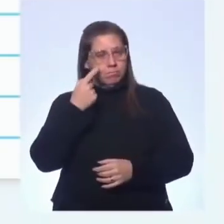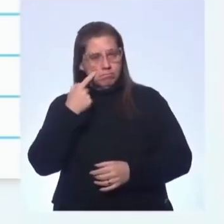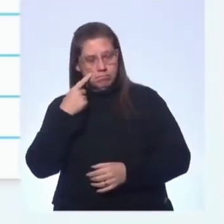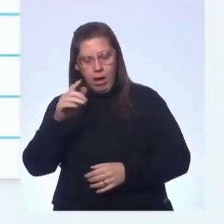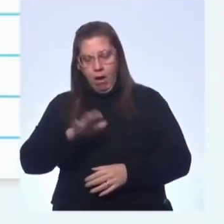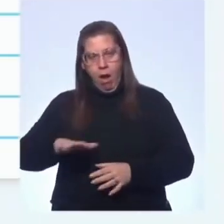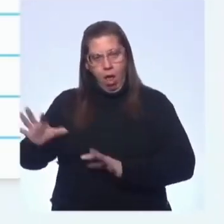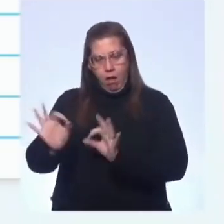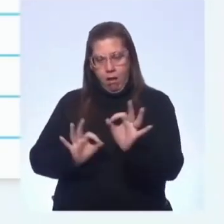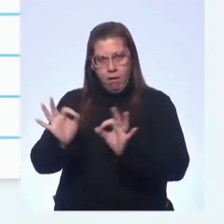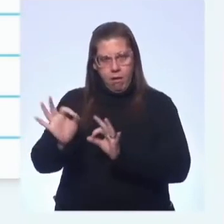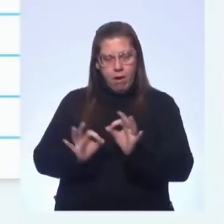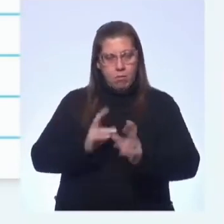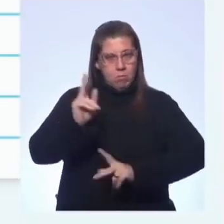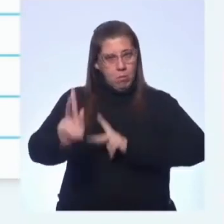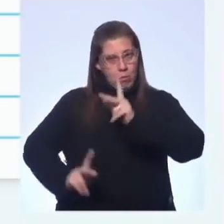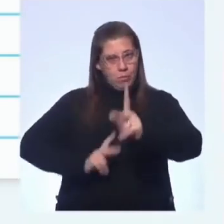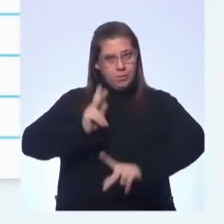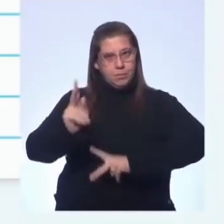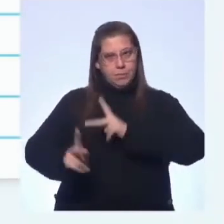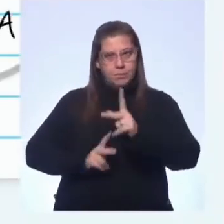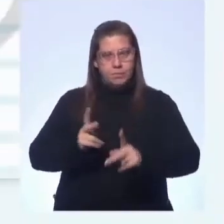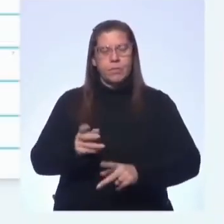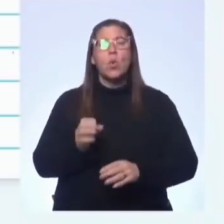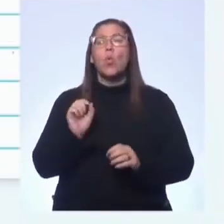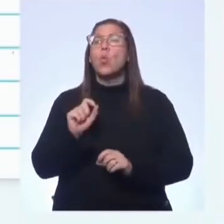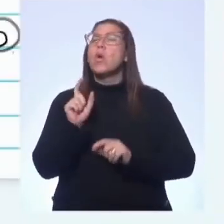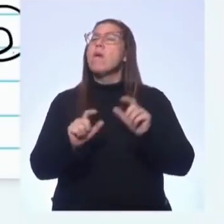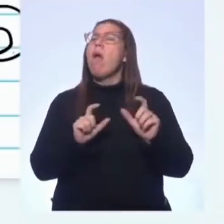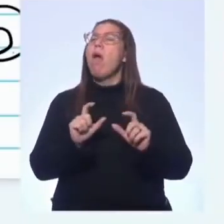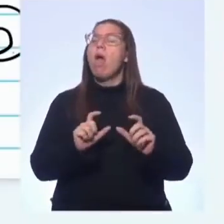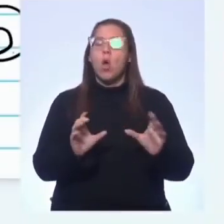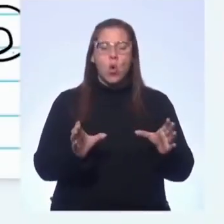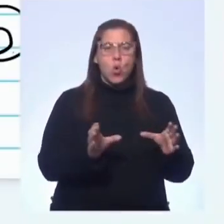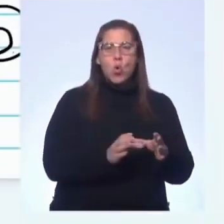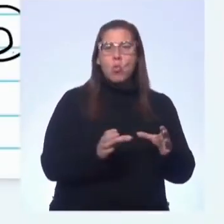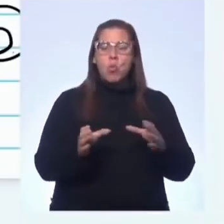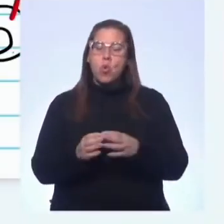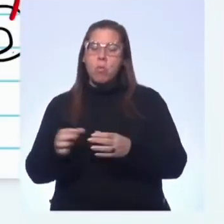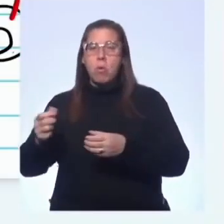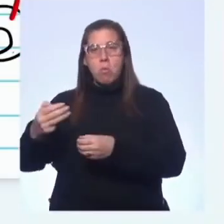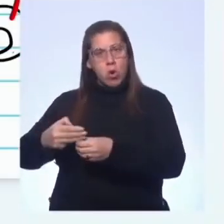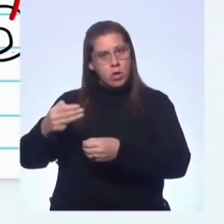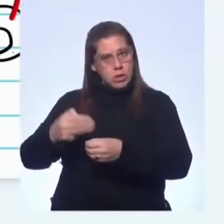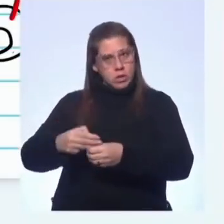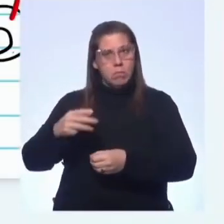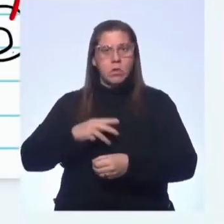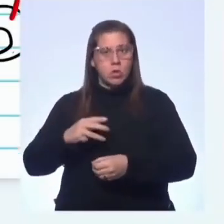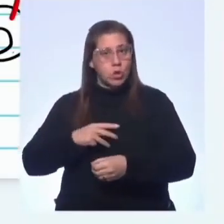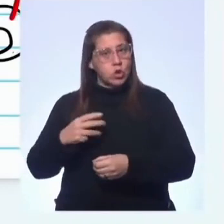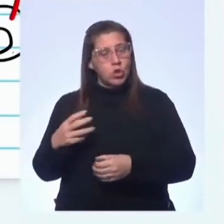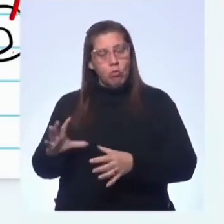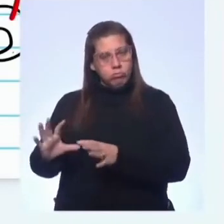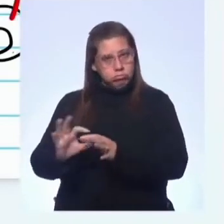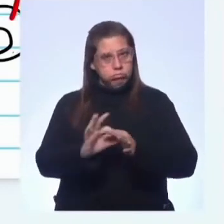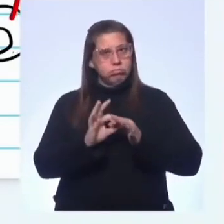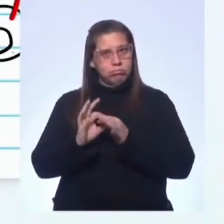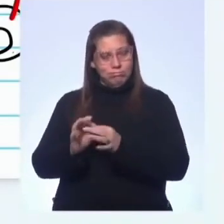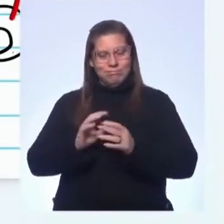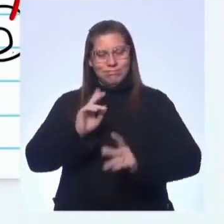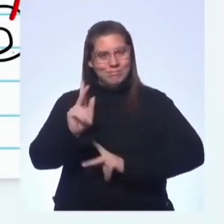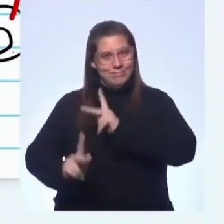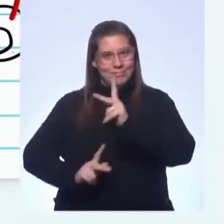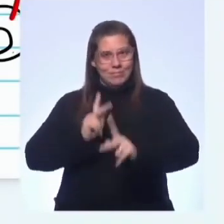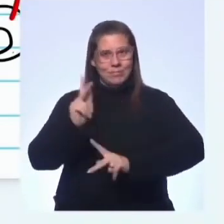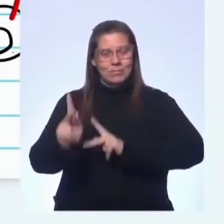populacional. Um arranjo populacional é o agrupamento de 2 ou mais municípios entre os quais há uma forte integração